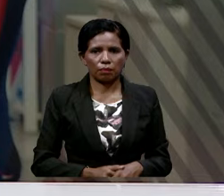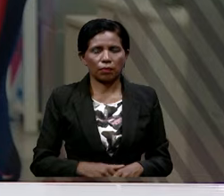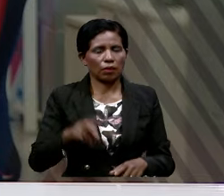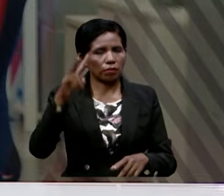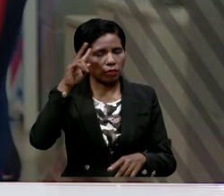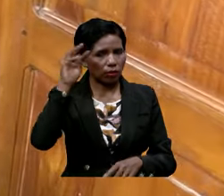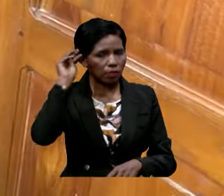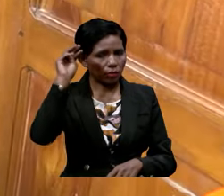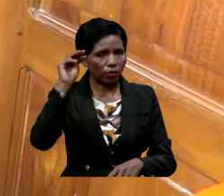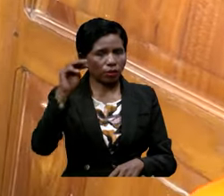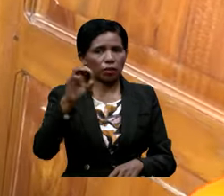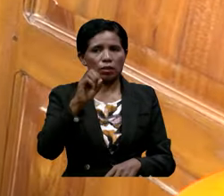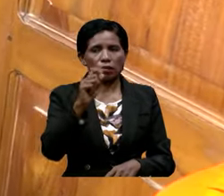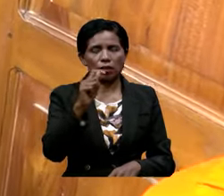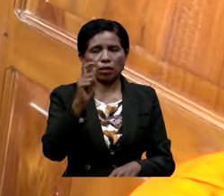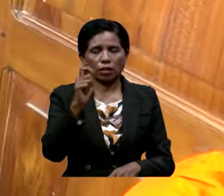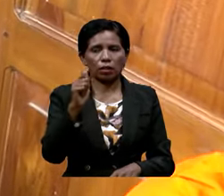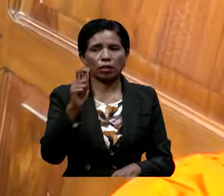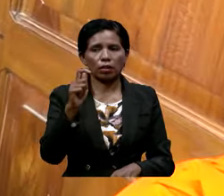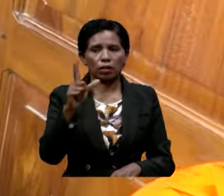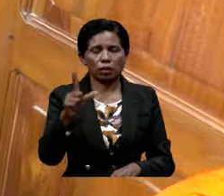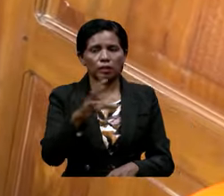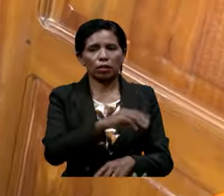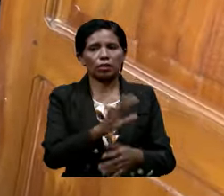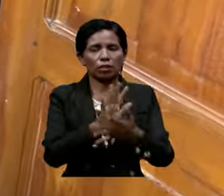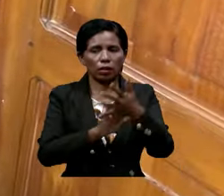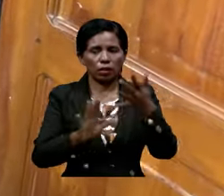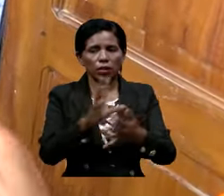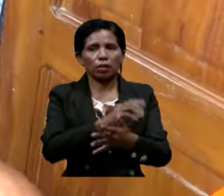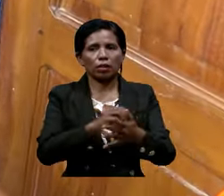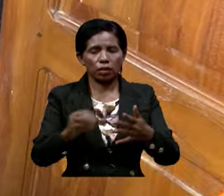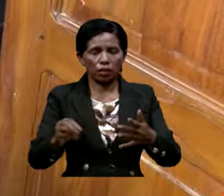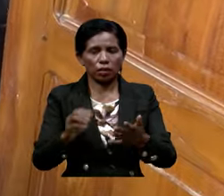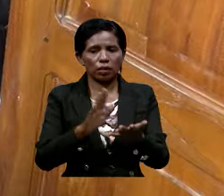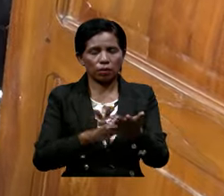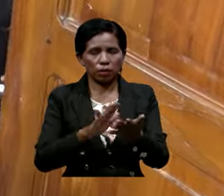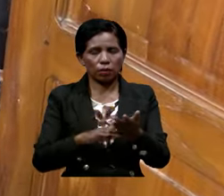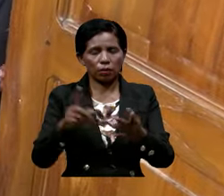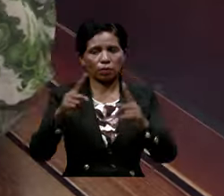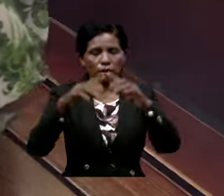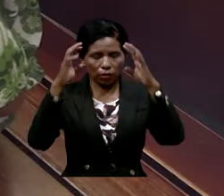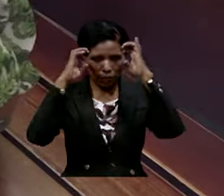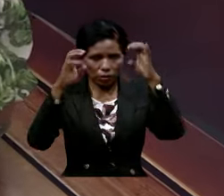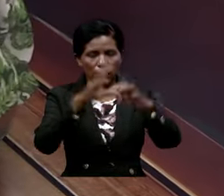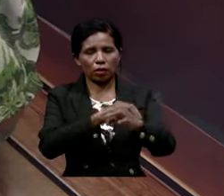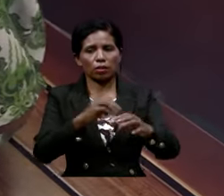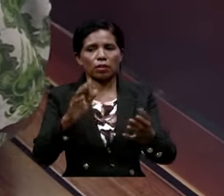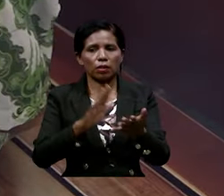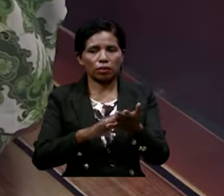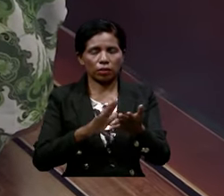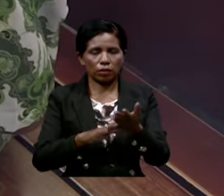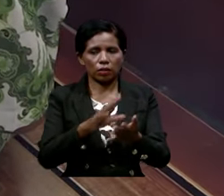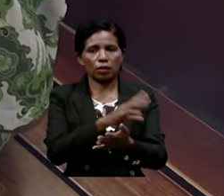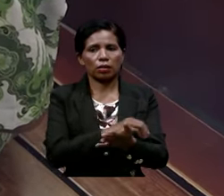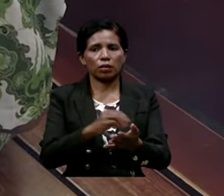Vice-ministro Administração Estatal Hatoke Stone e a cerimônia lançamento Clube Escolar da Educação e Nutrição e a Escola Ensino